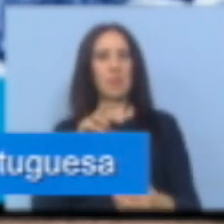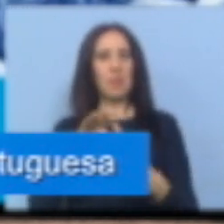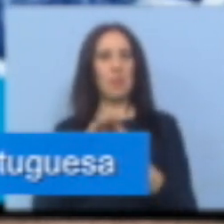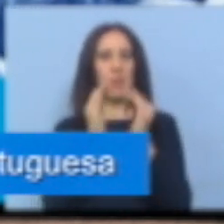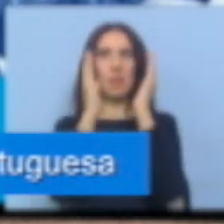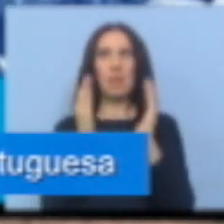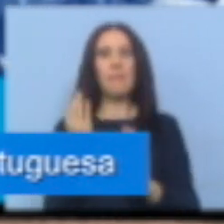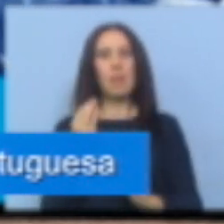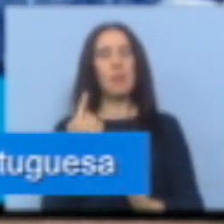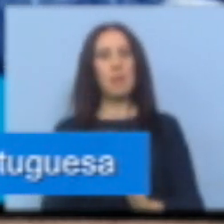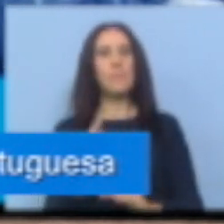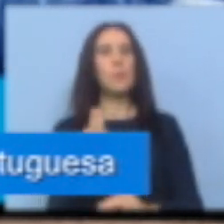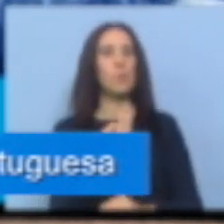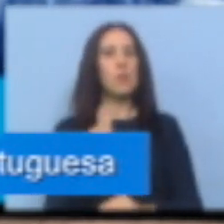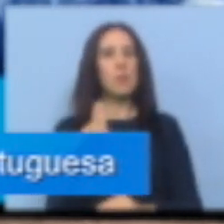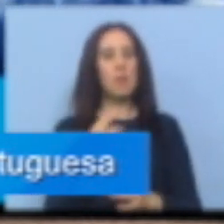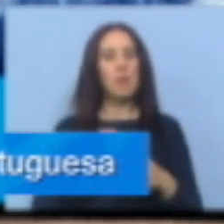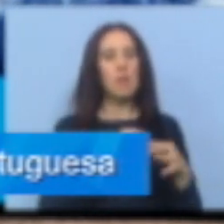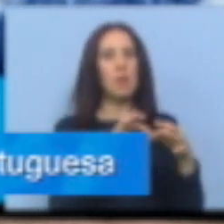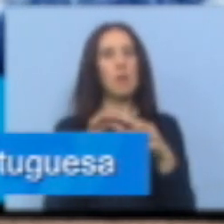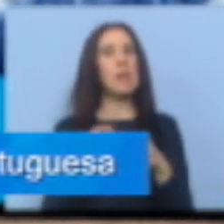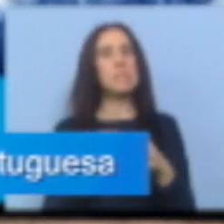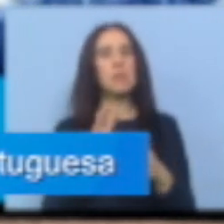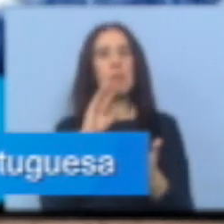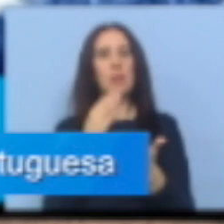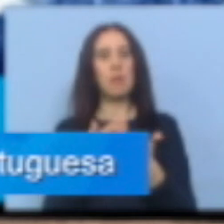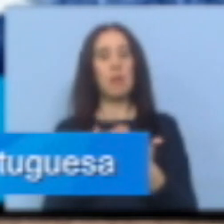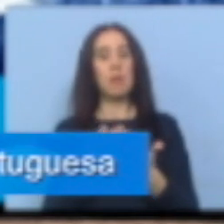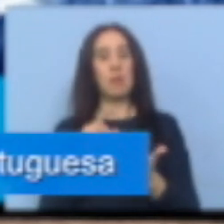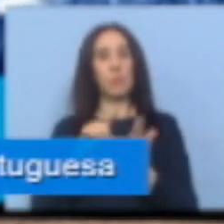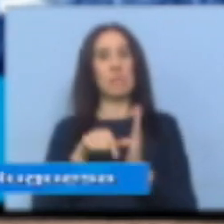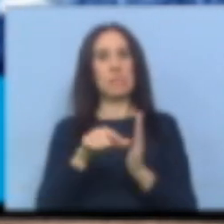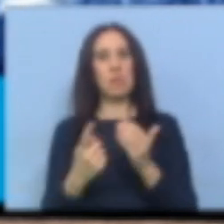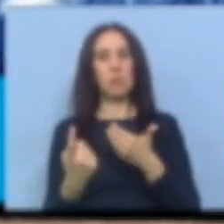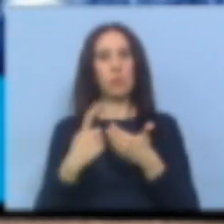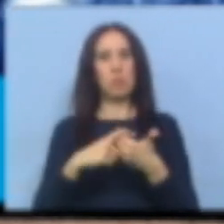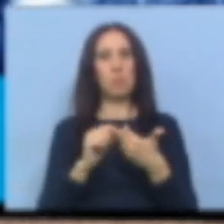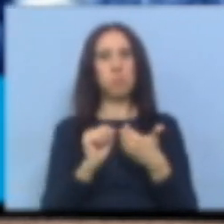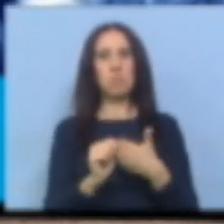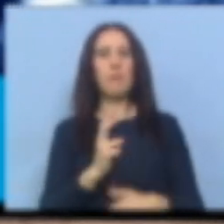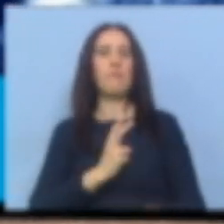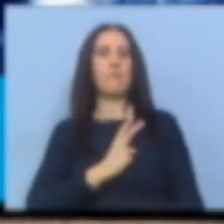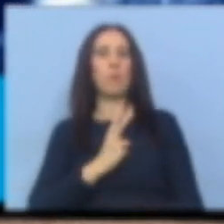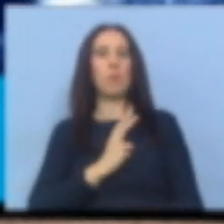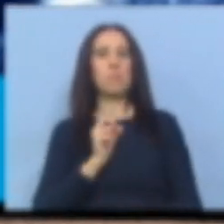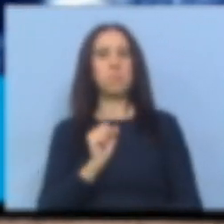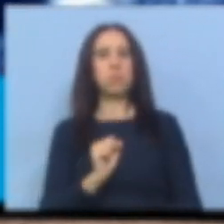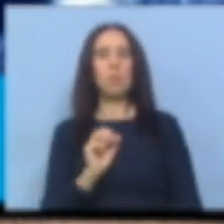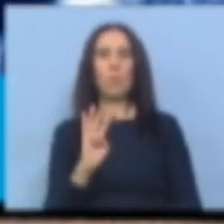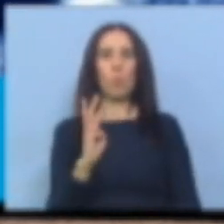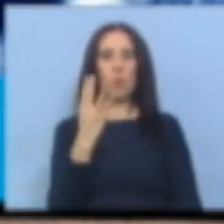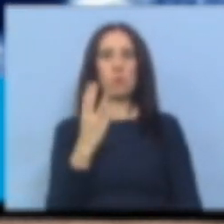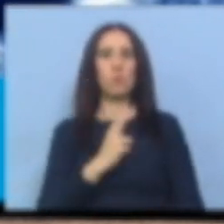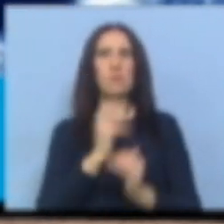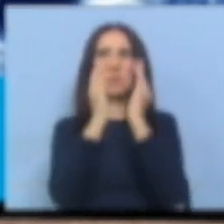de uma unidade que resulta da associação para este projeto de 4 faculdades dentro da